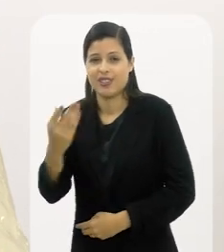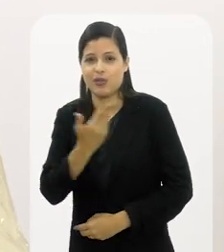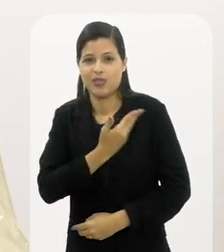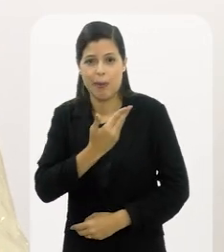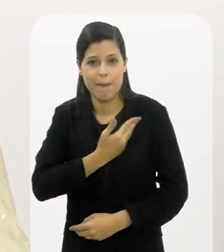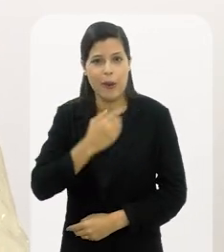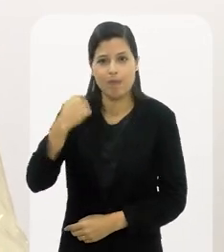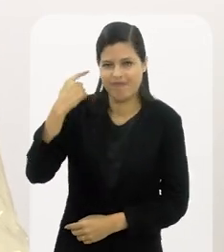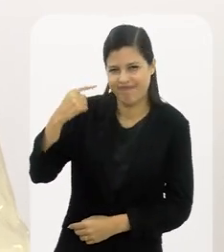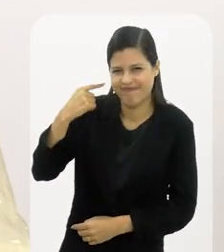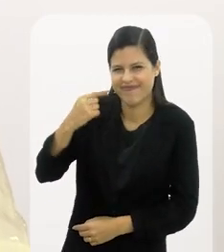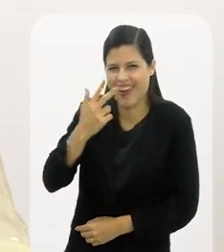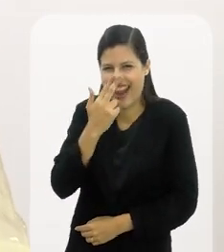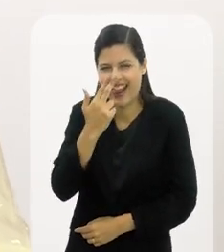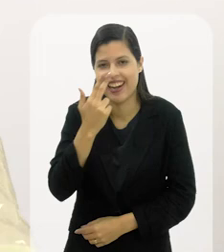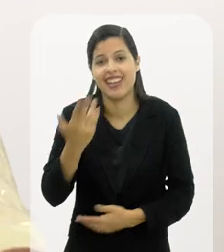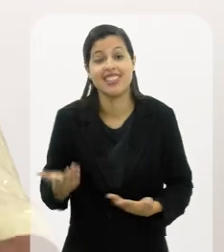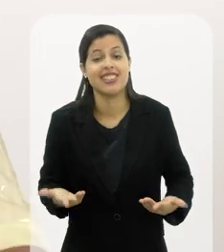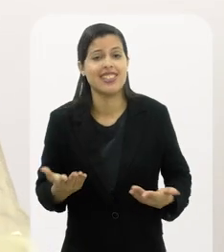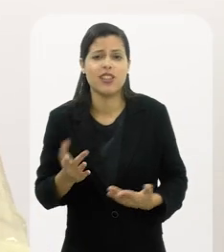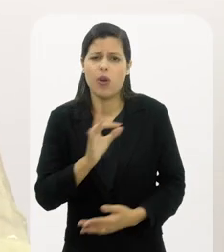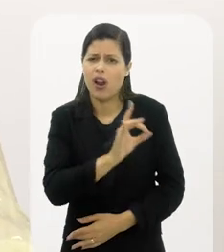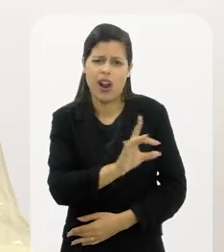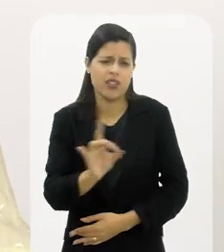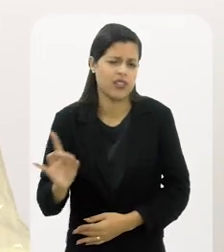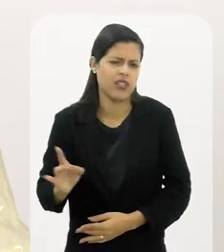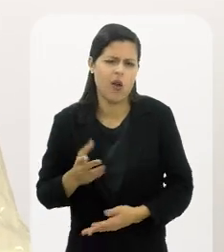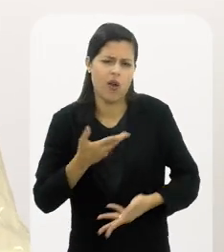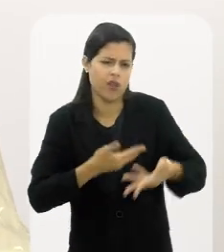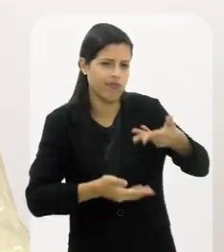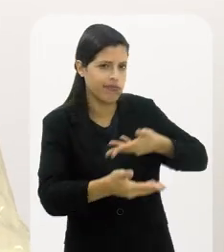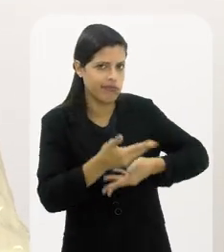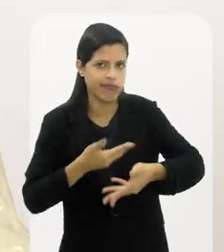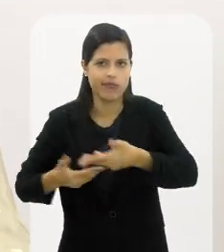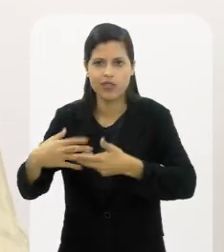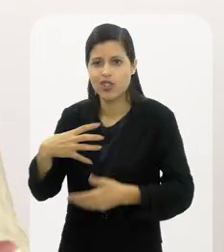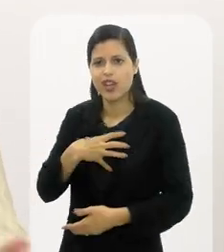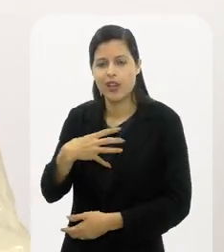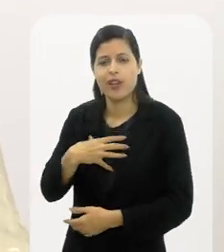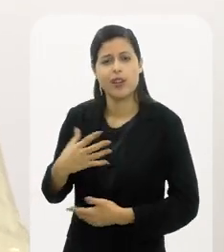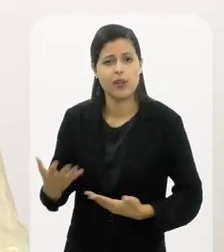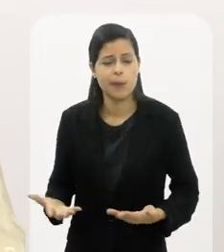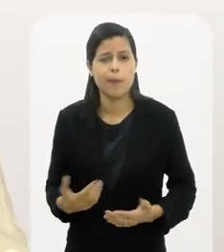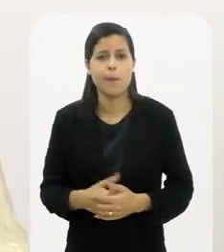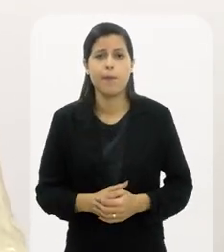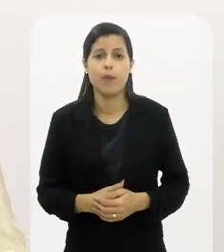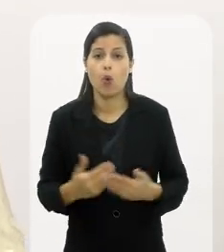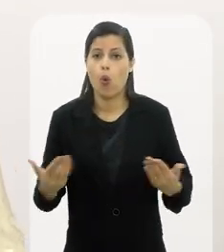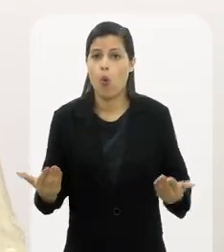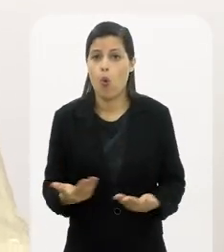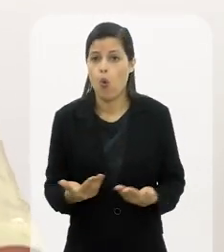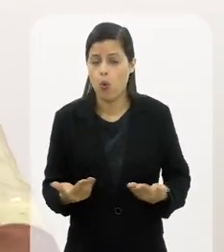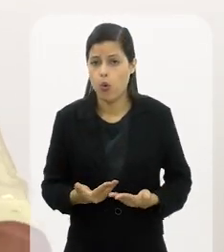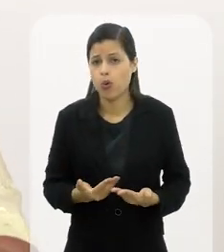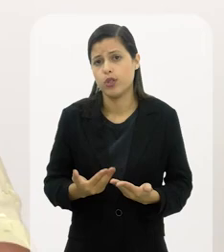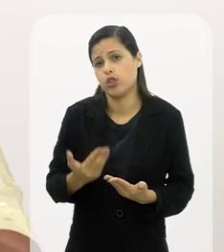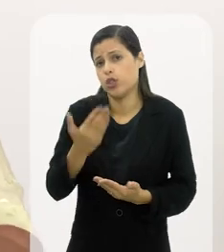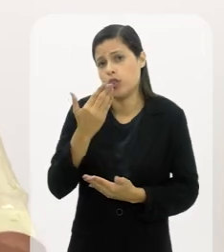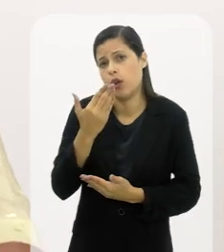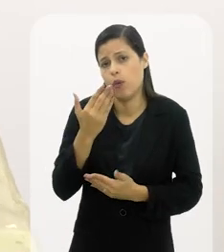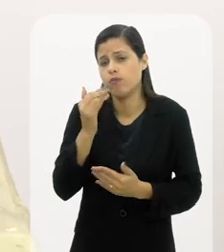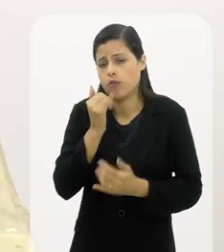surtado. E com cada um eu lido do seu jeito, lido com suas coisas. Só que, hoje em dia, não